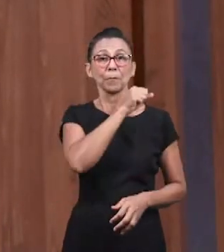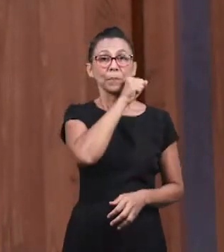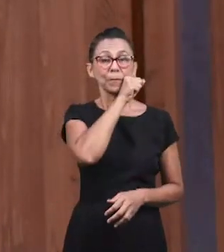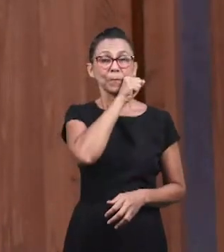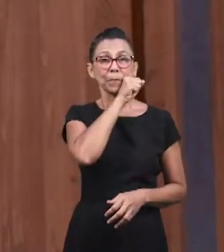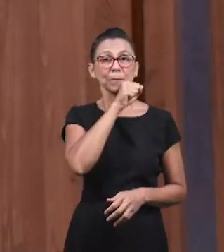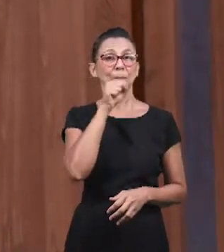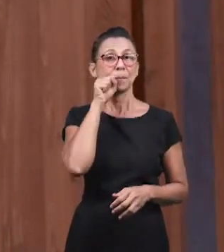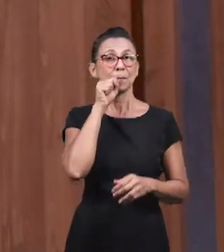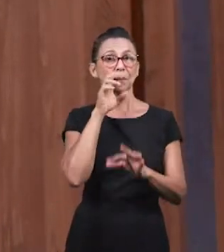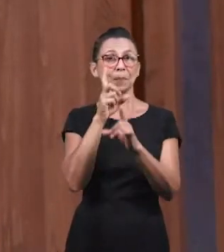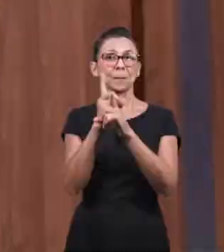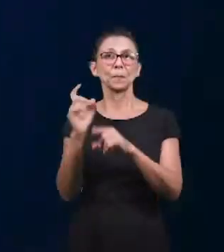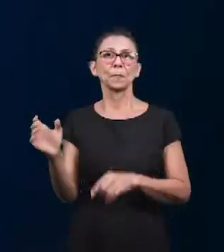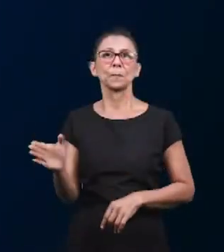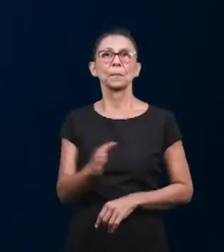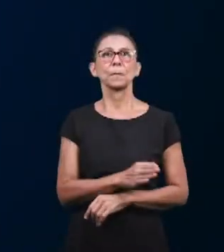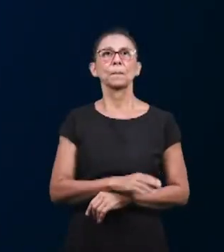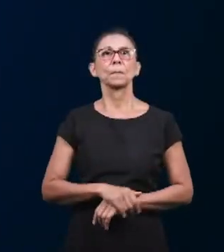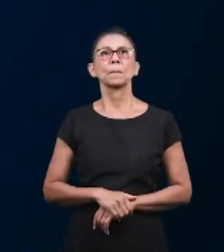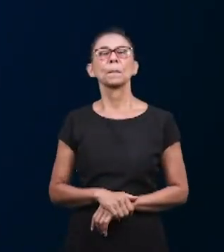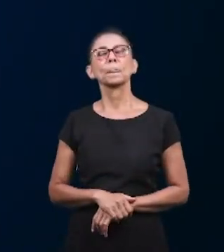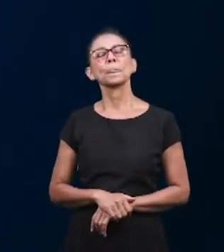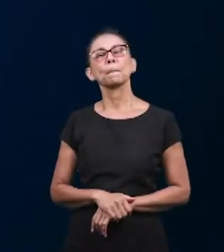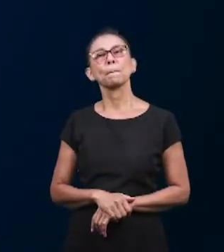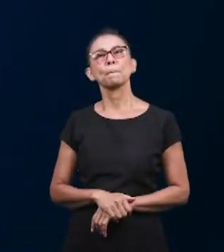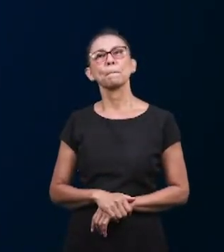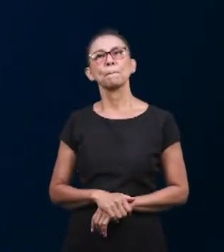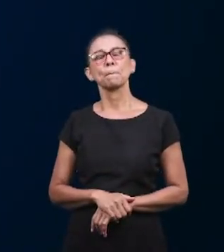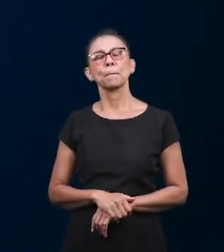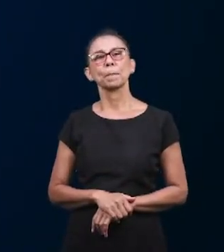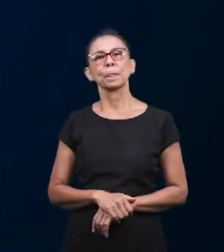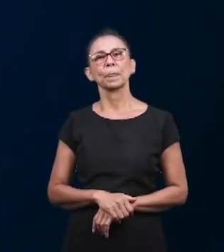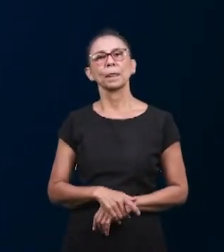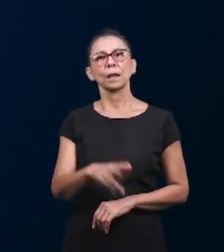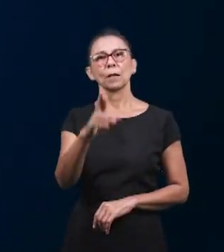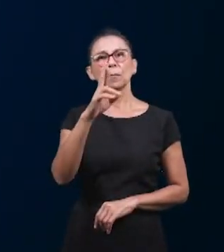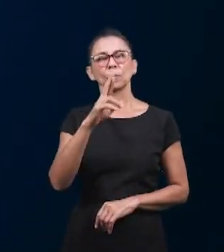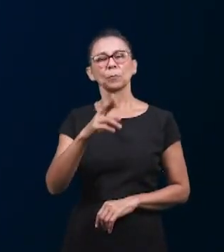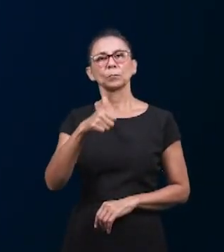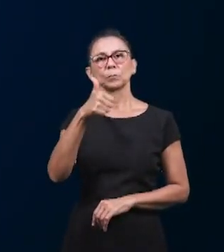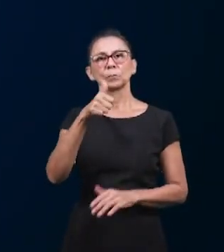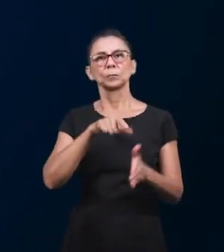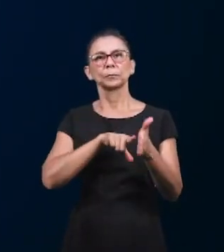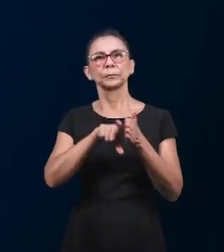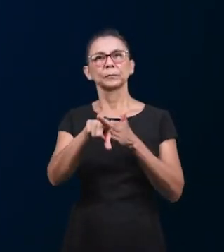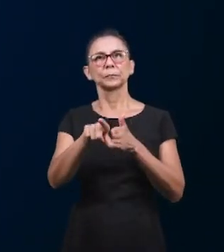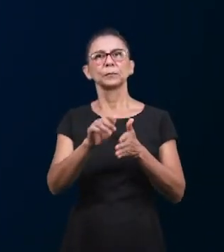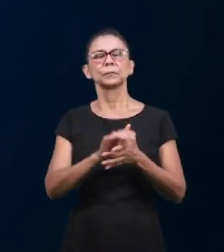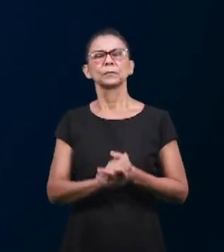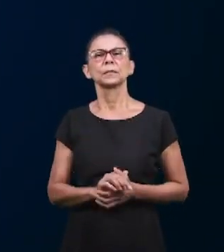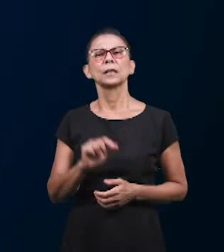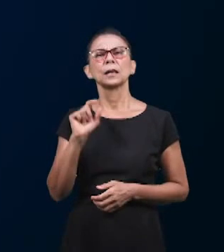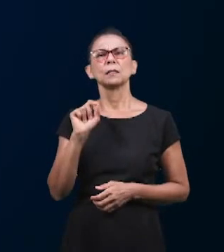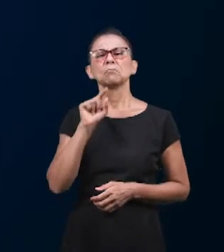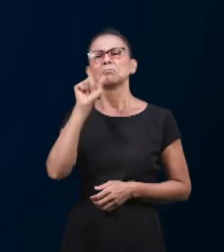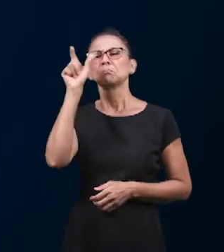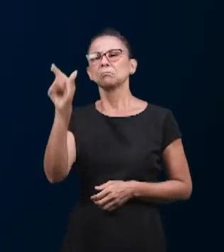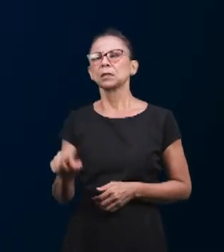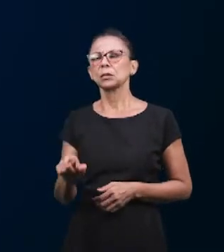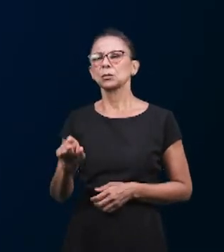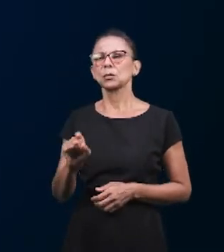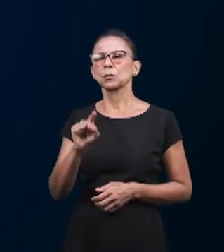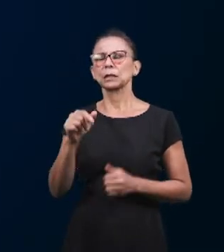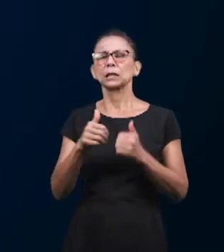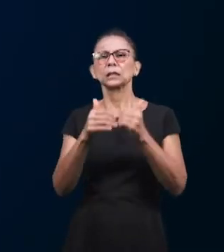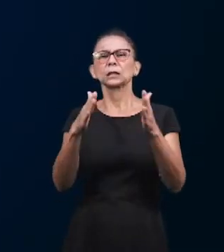perguntas destinadas aos jovens. A paz, Senhor Jesus. Respondendo à primeira pergunta direcionada aos jovens, quem deu início àquele diálogo